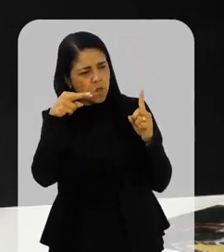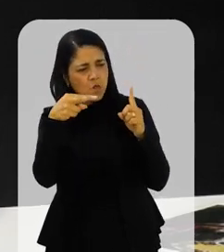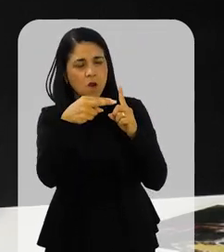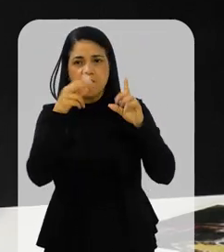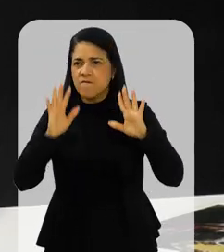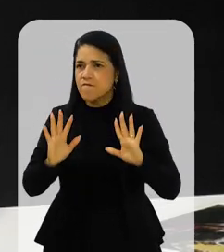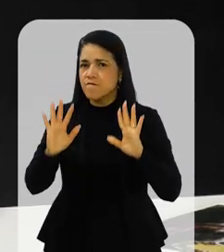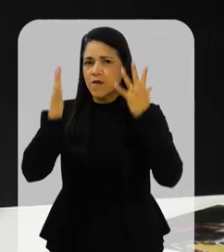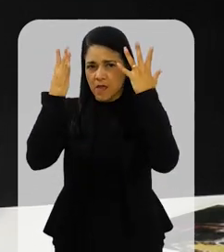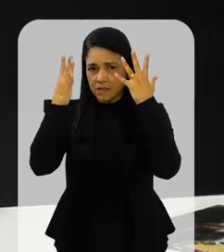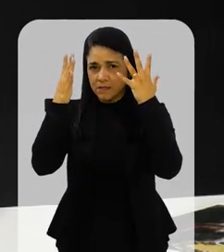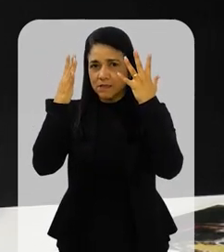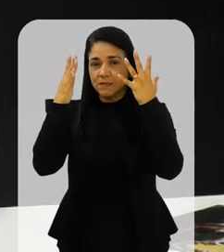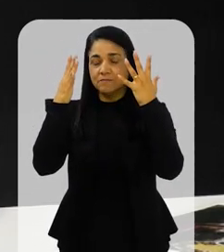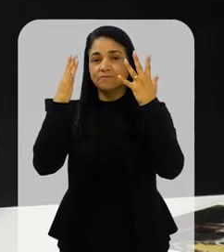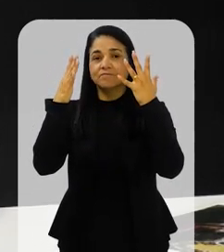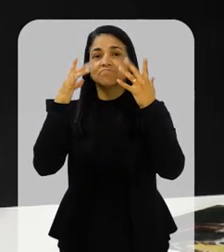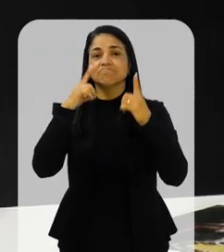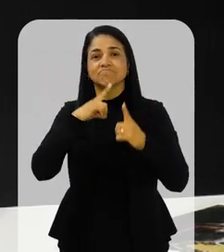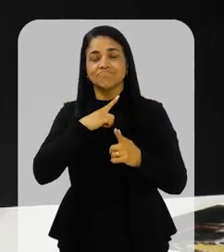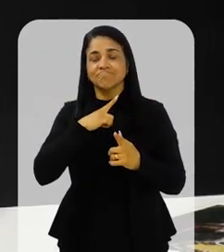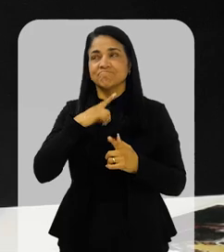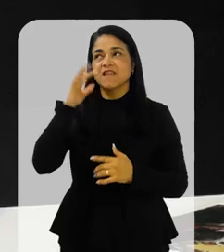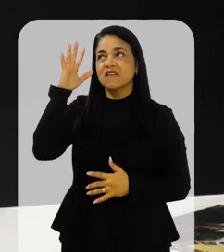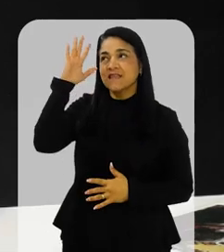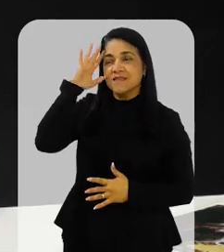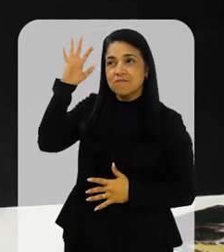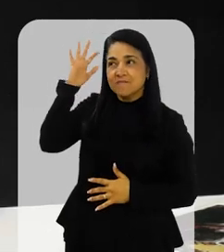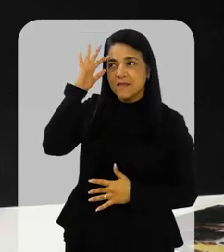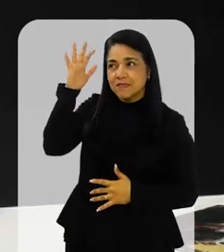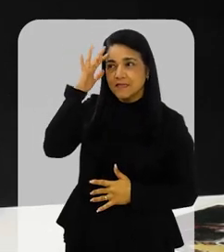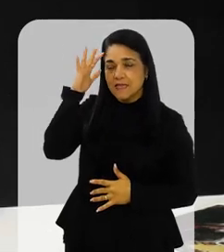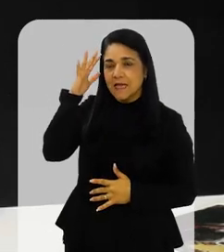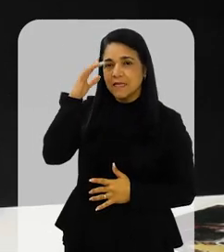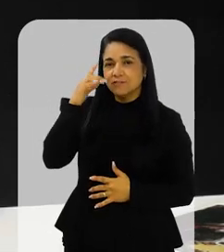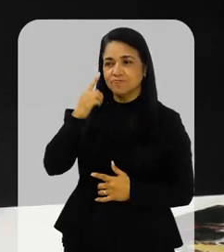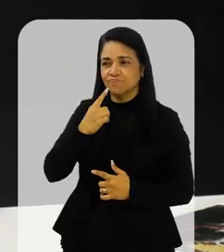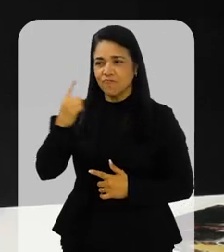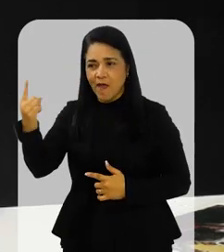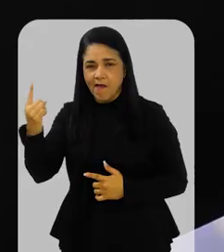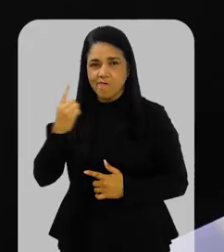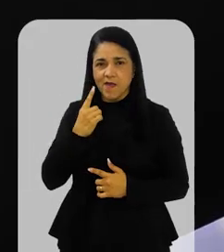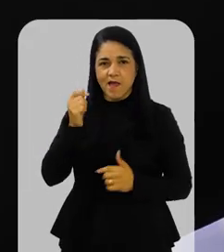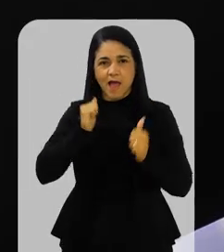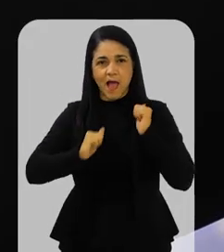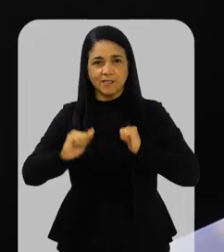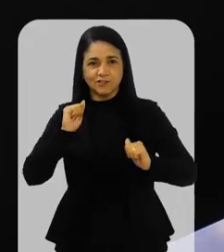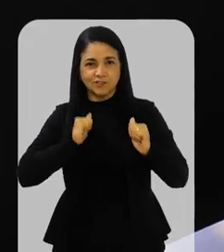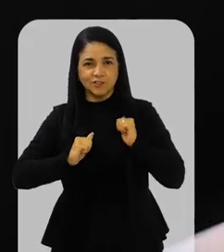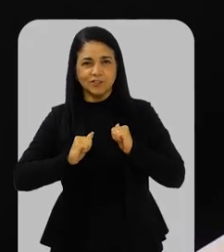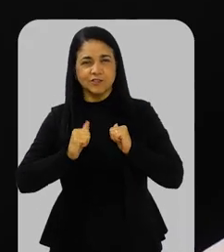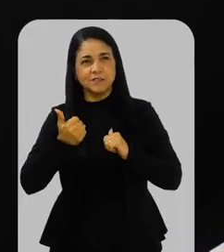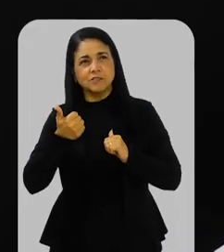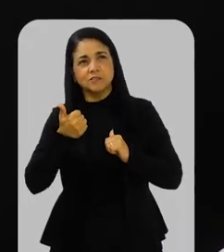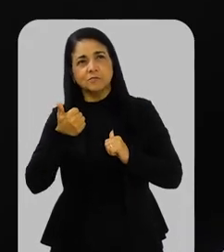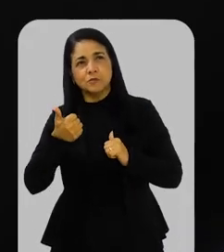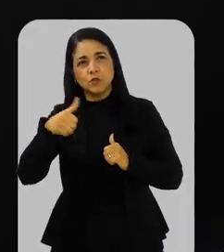festa? Imaginar que esse vai e vem, né, de artistas de lá acontece desde a década de 70,